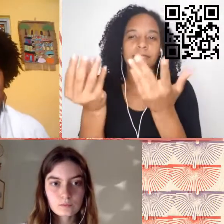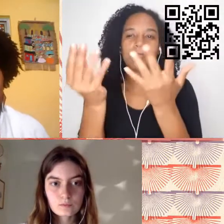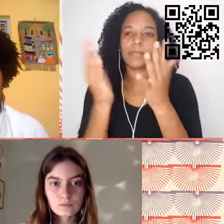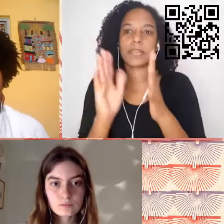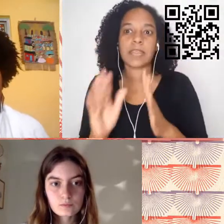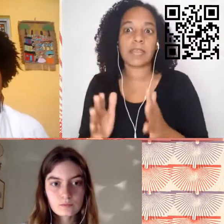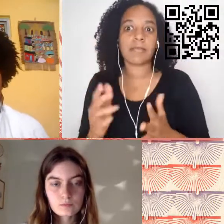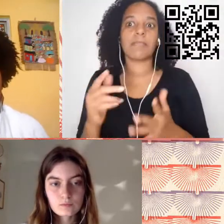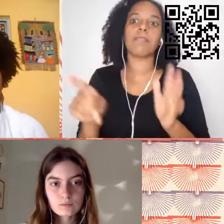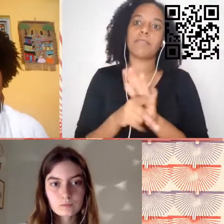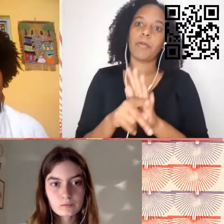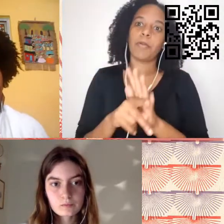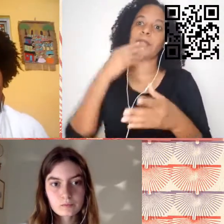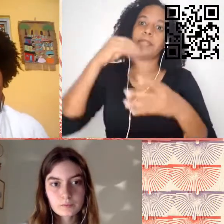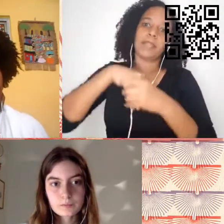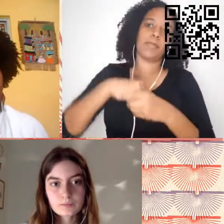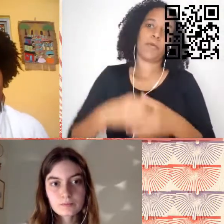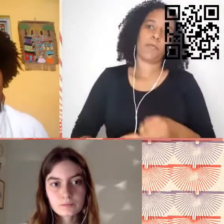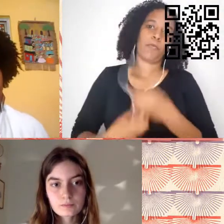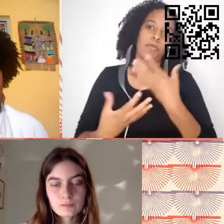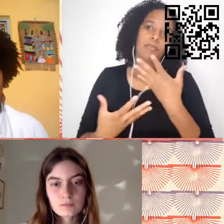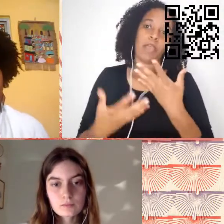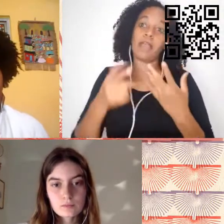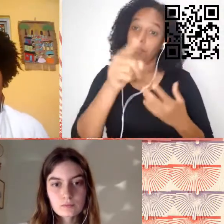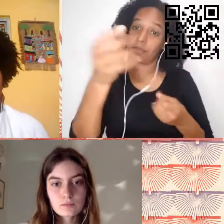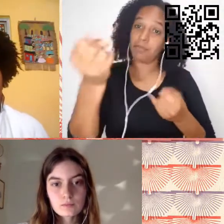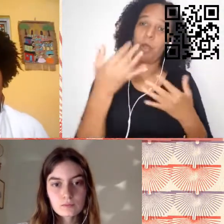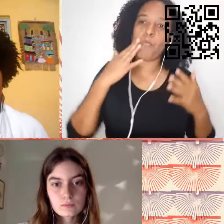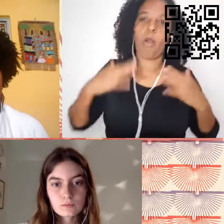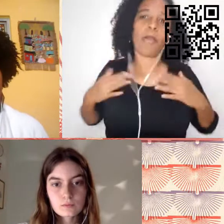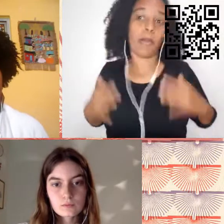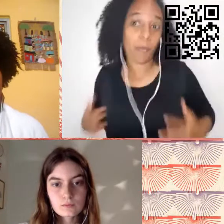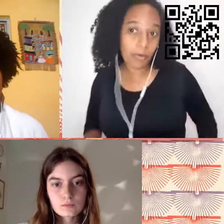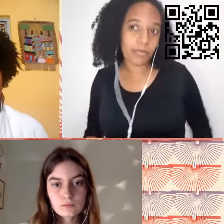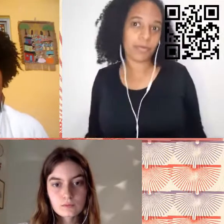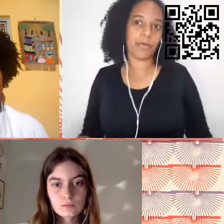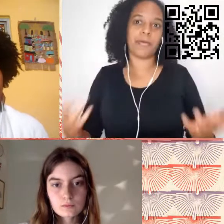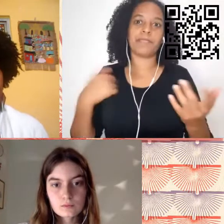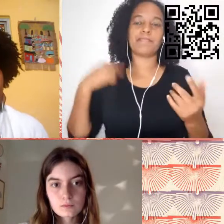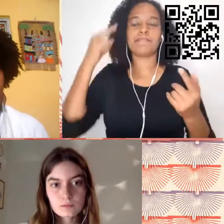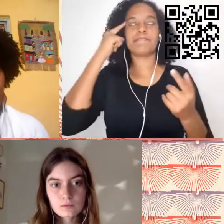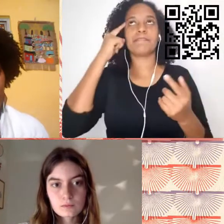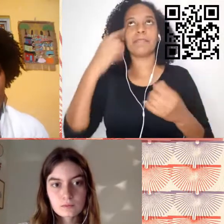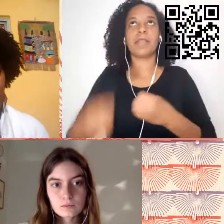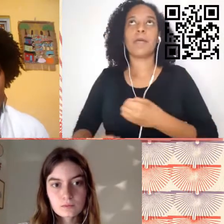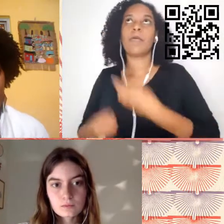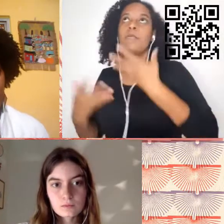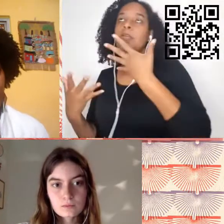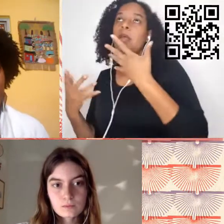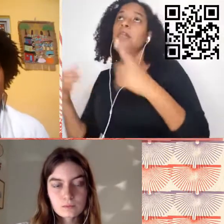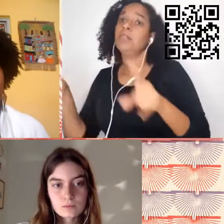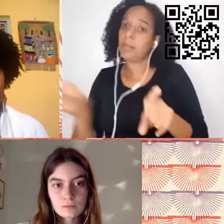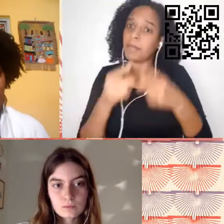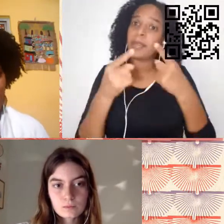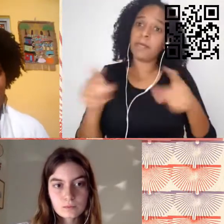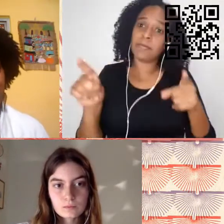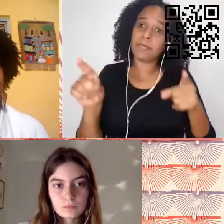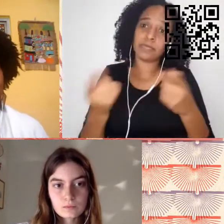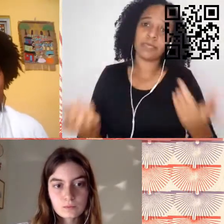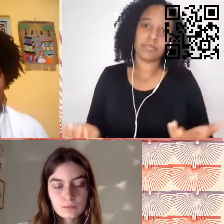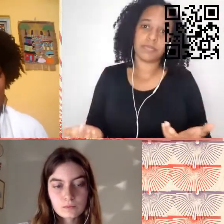como você está falando de uma questão de corpo, eu fico sempre associando também a ideia da poesia com a ideia da musicalidade. E no